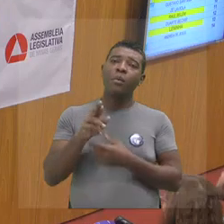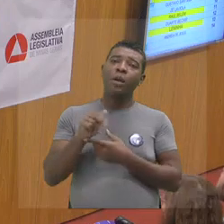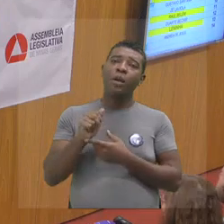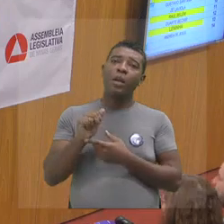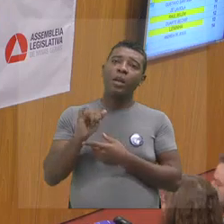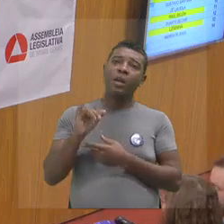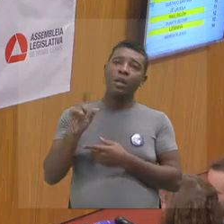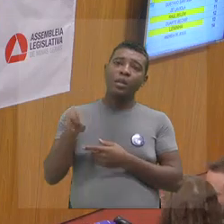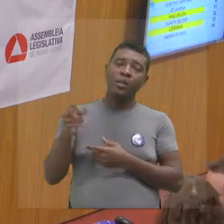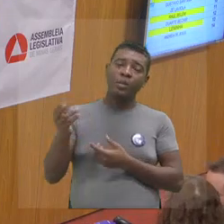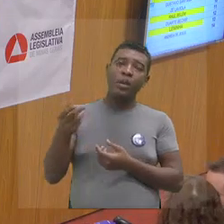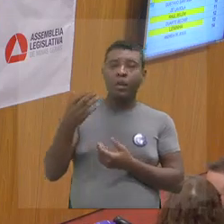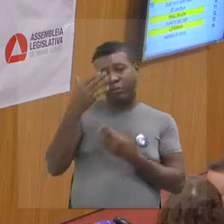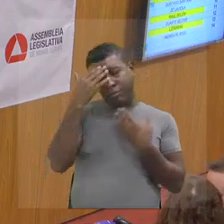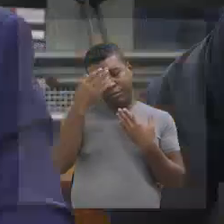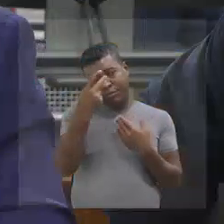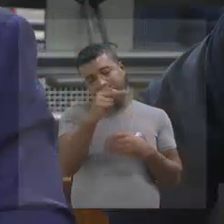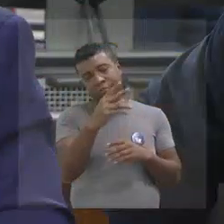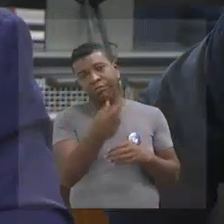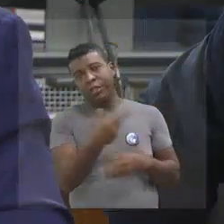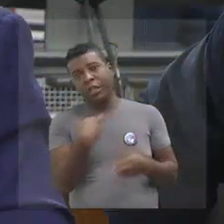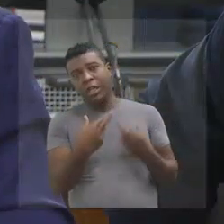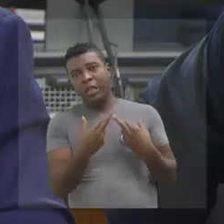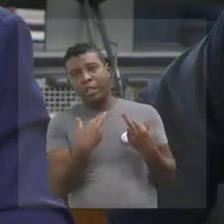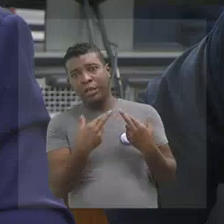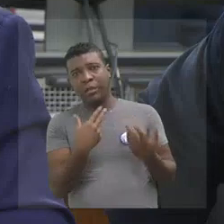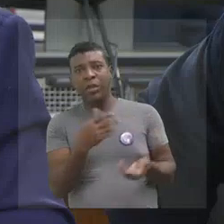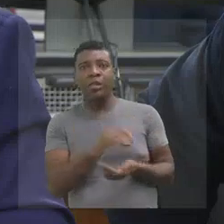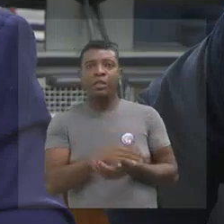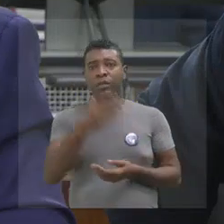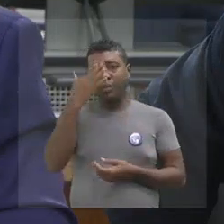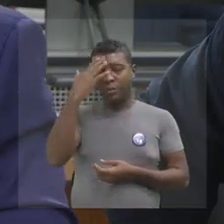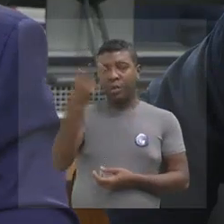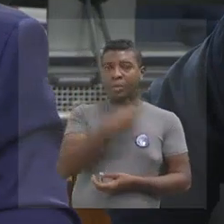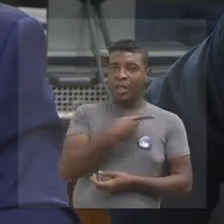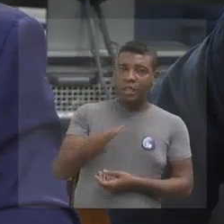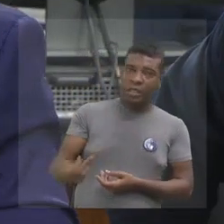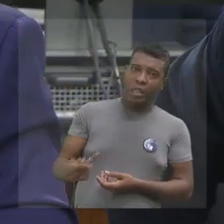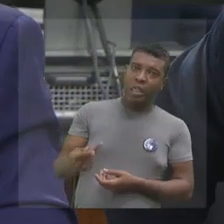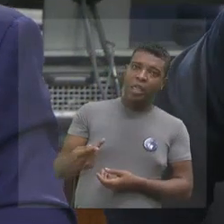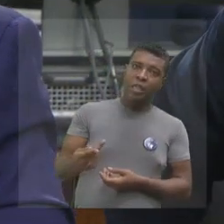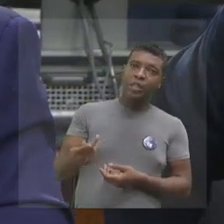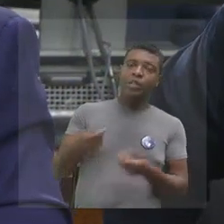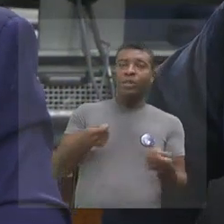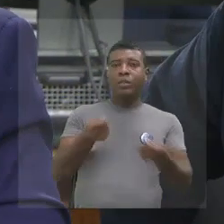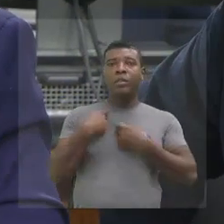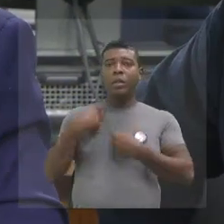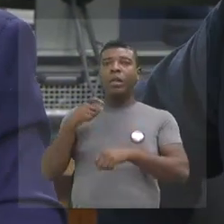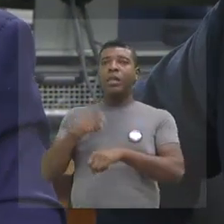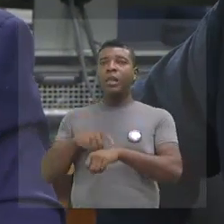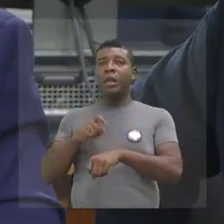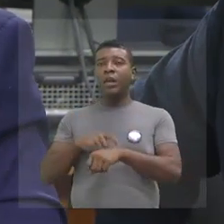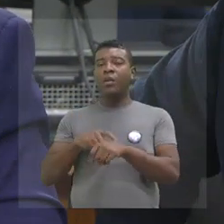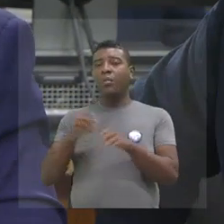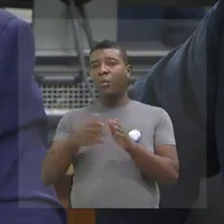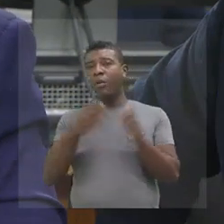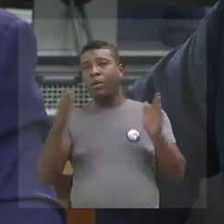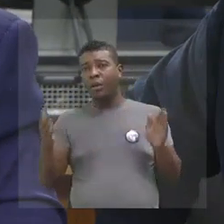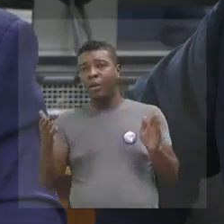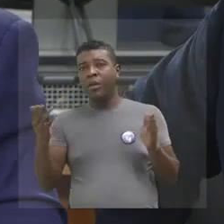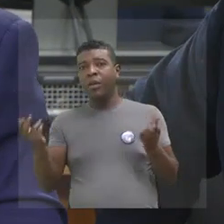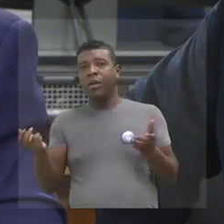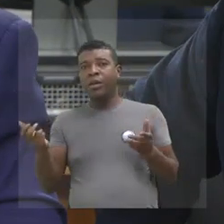por todas as respostas agradeço Presidente pela paciência por ter me concedido um tempo a mais por isso